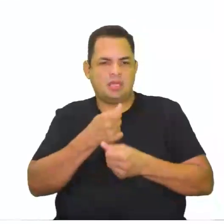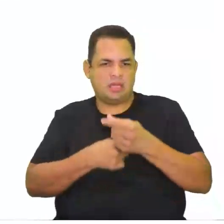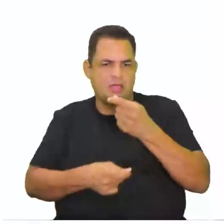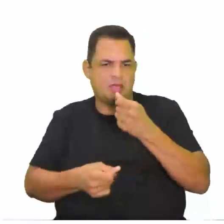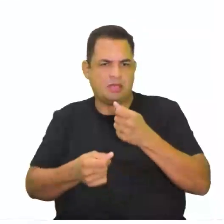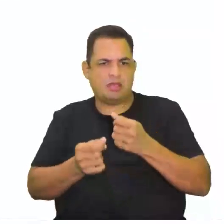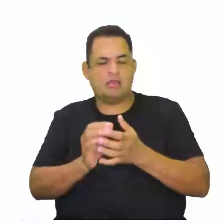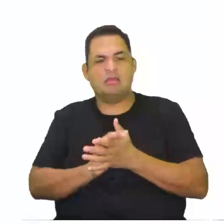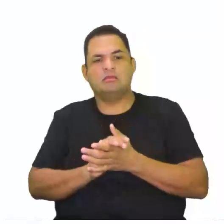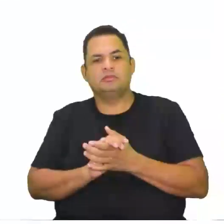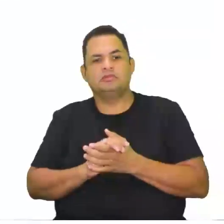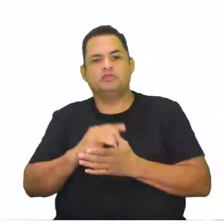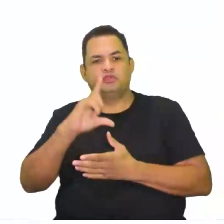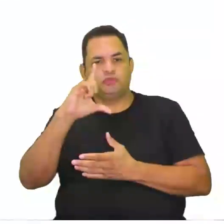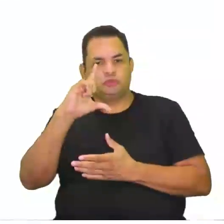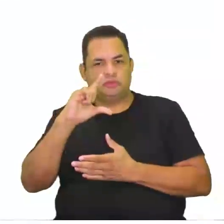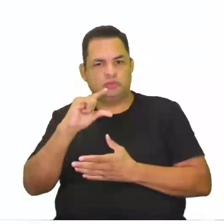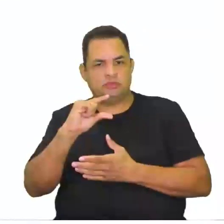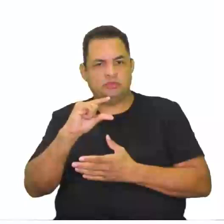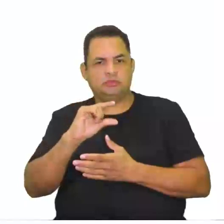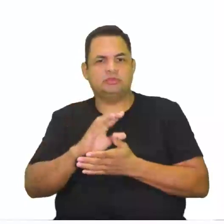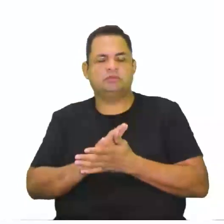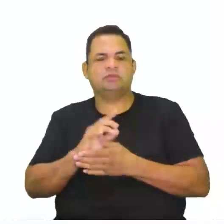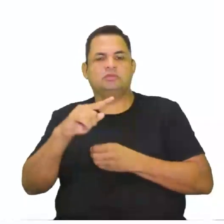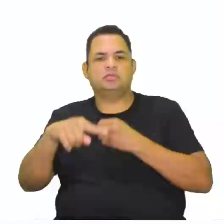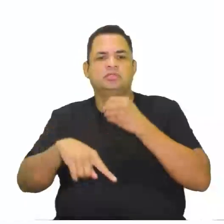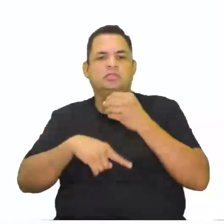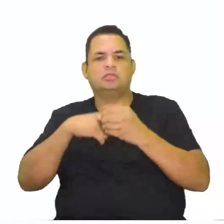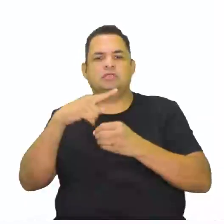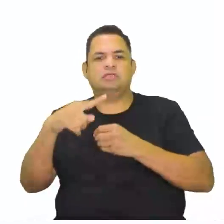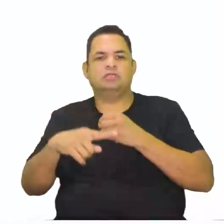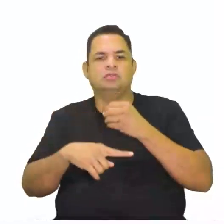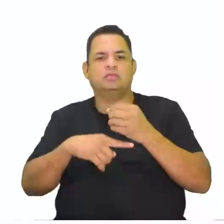Economia de átomos. Aqui a gente entra na situação de